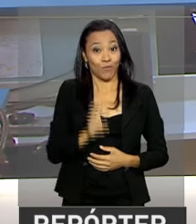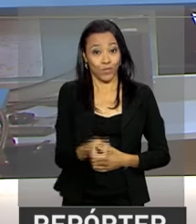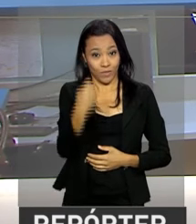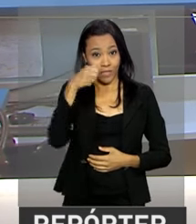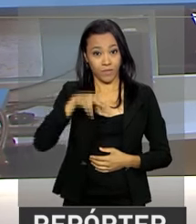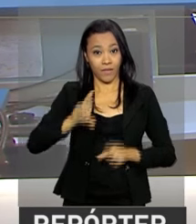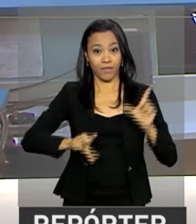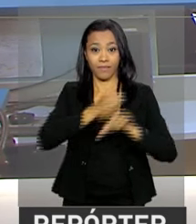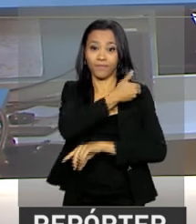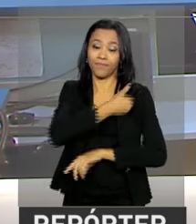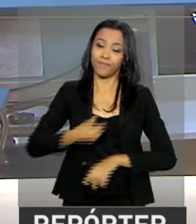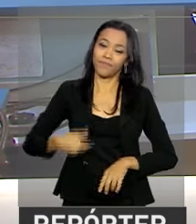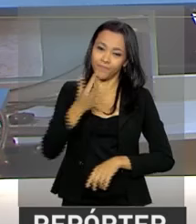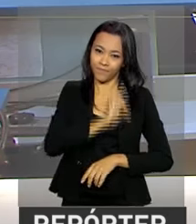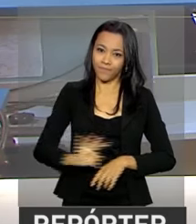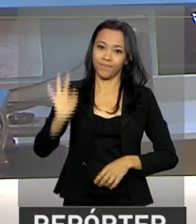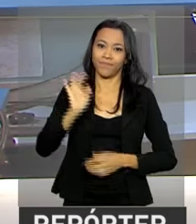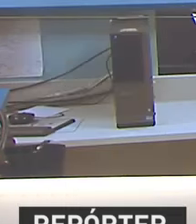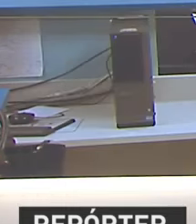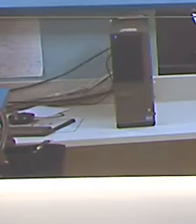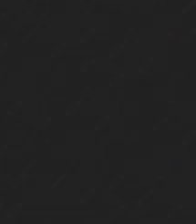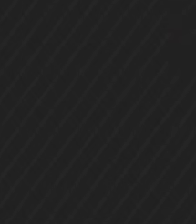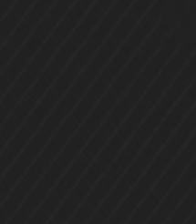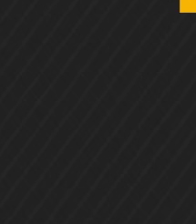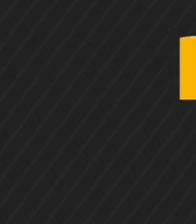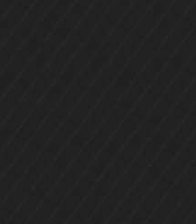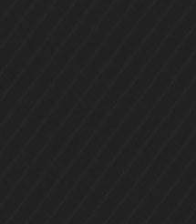aqui na nbr a tv do governo federal